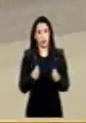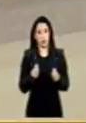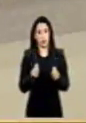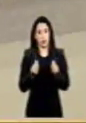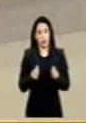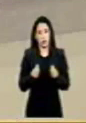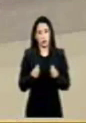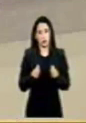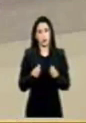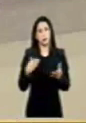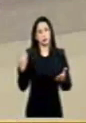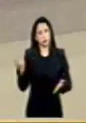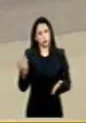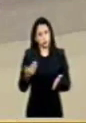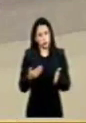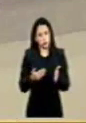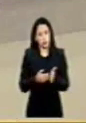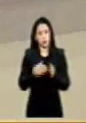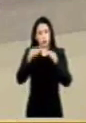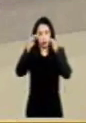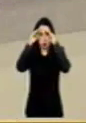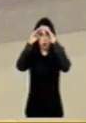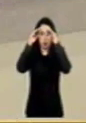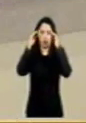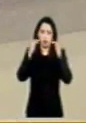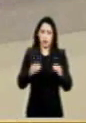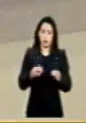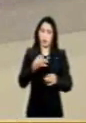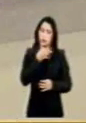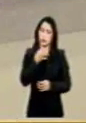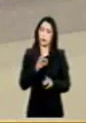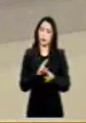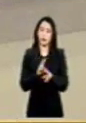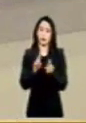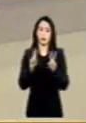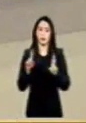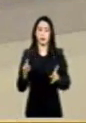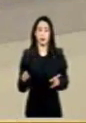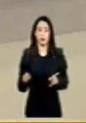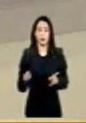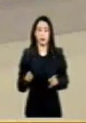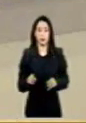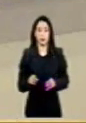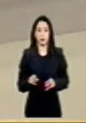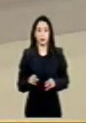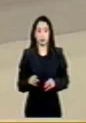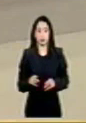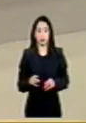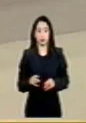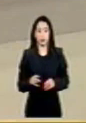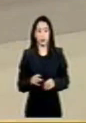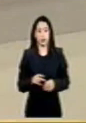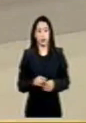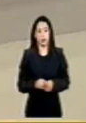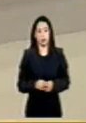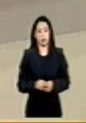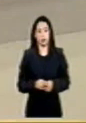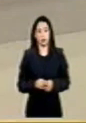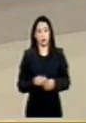respeito, a opiniões divergentes de qualquer técnica de dogmática penal aqui.